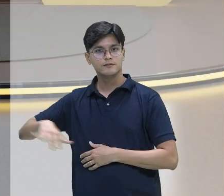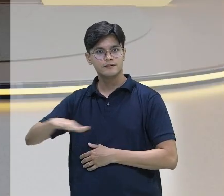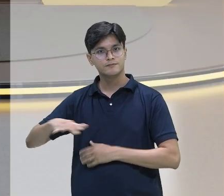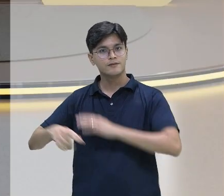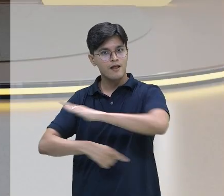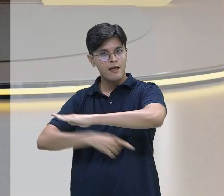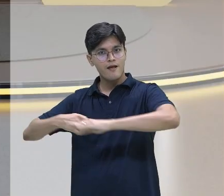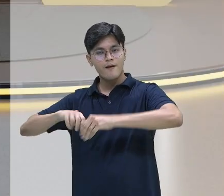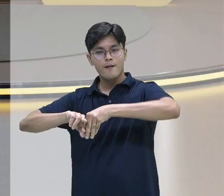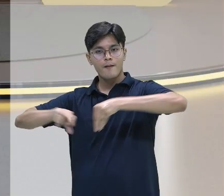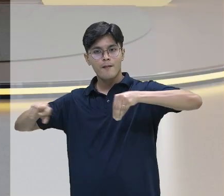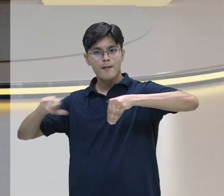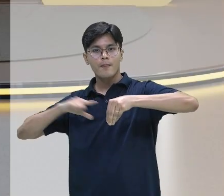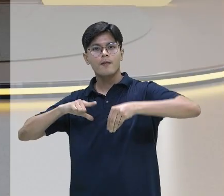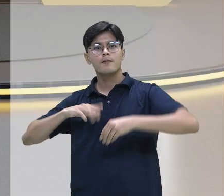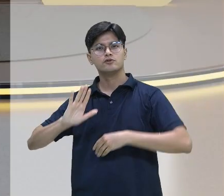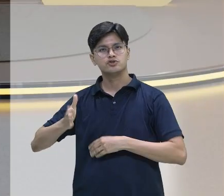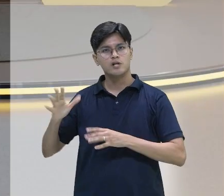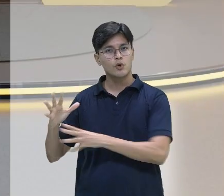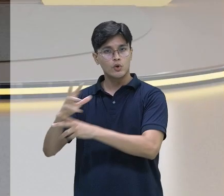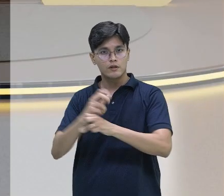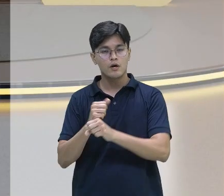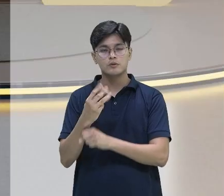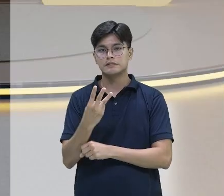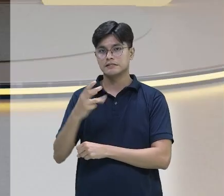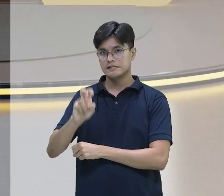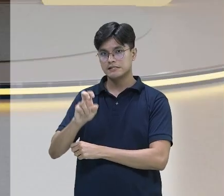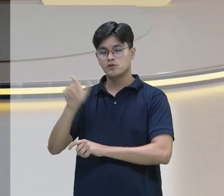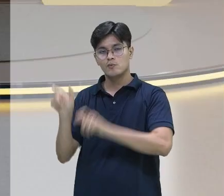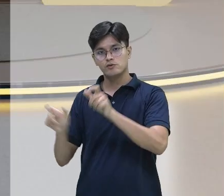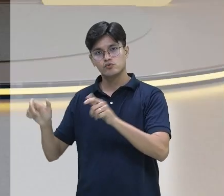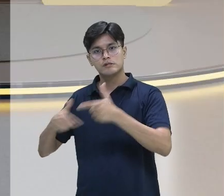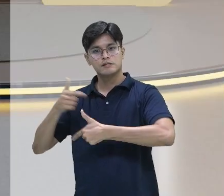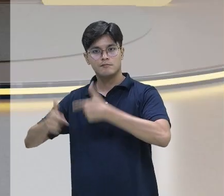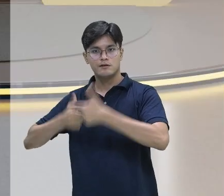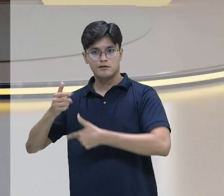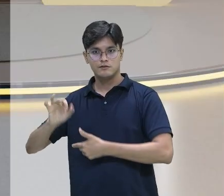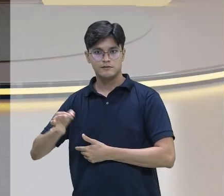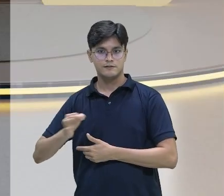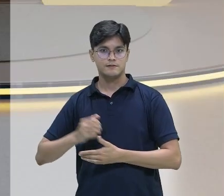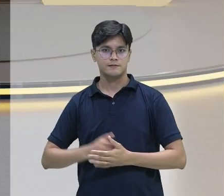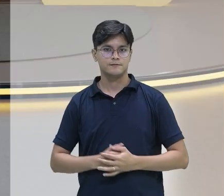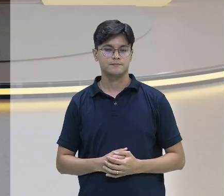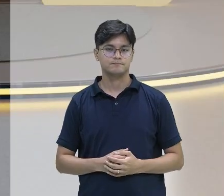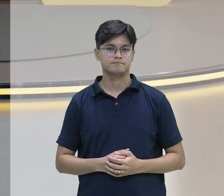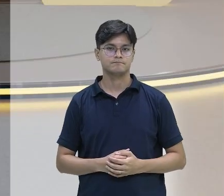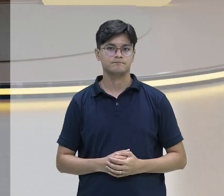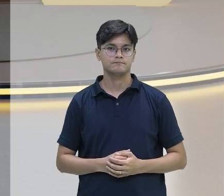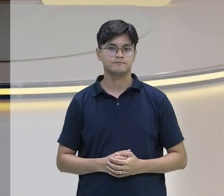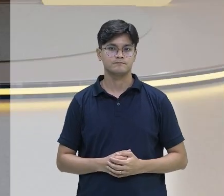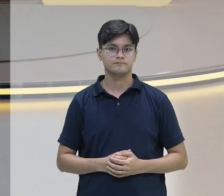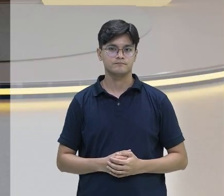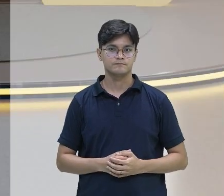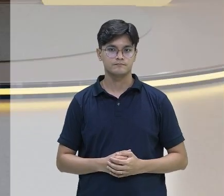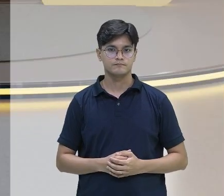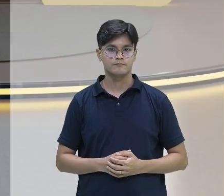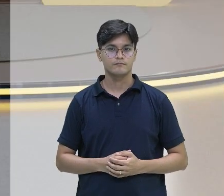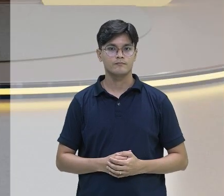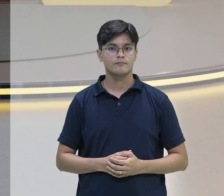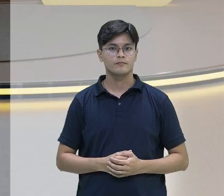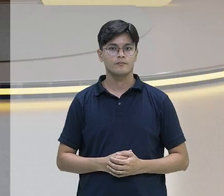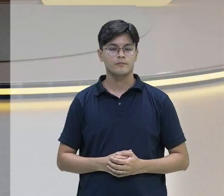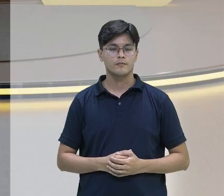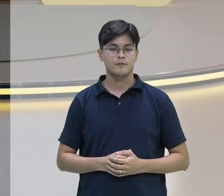um ano, ó. Agora passou 3 anos, nós temos aí substituir o valor do X por 3, ficamos, né, professora, com 3 vezes 3 mais 12,